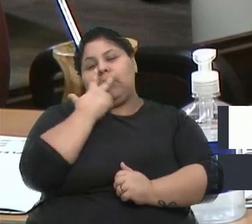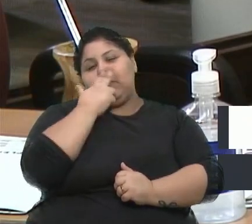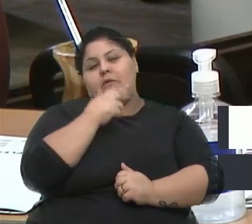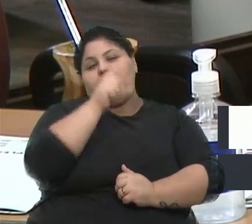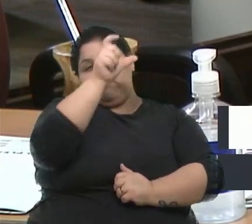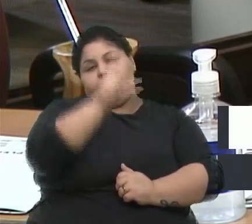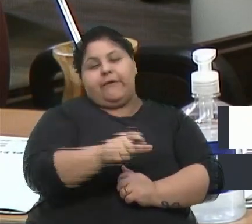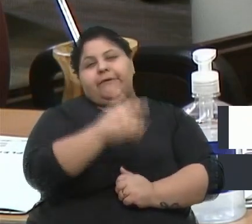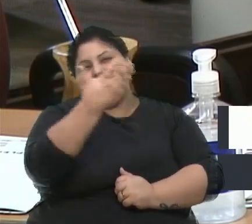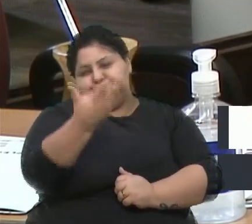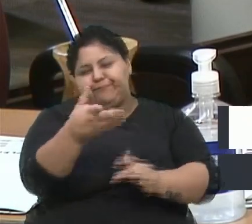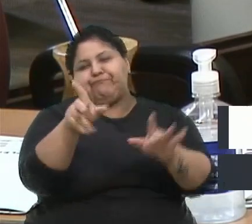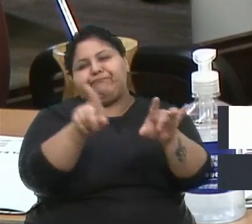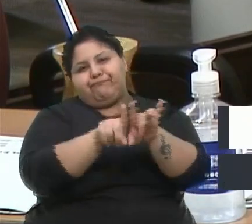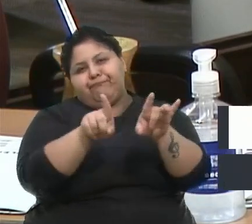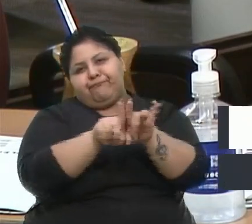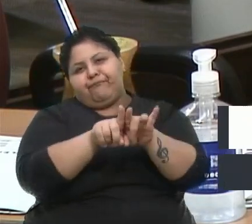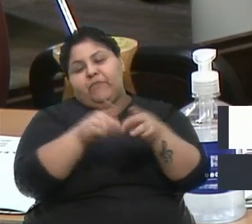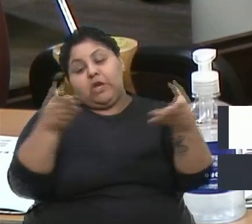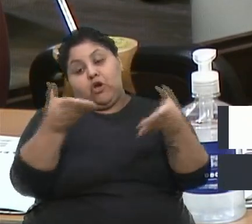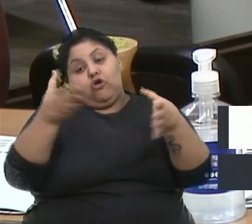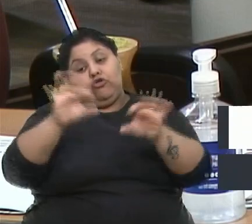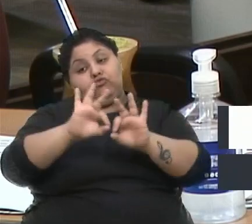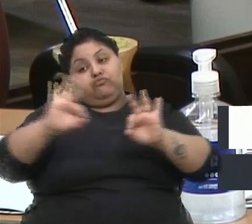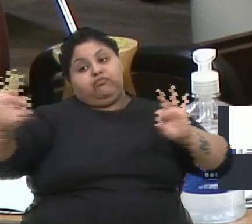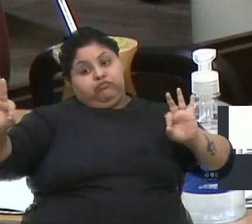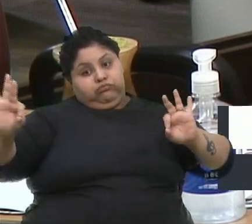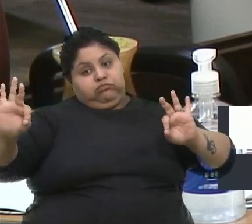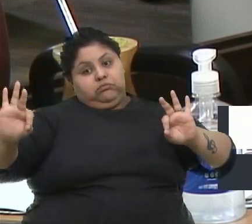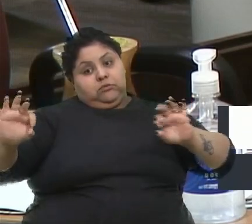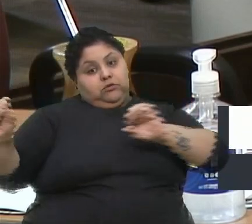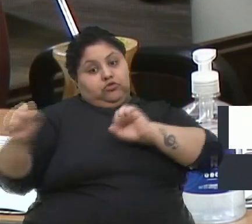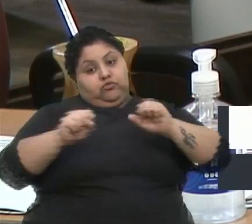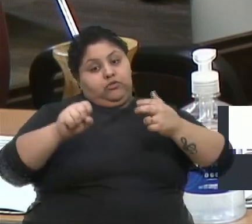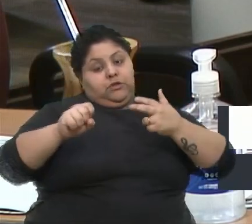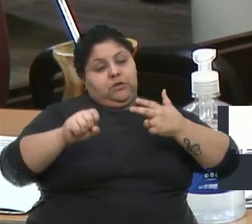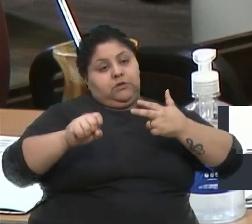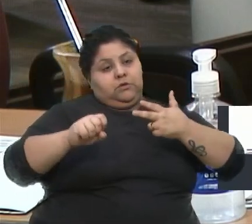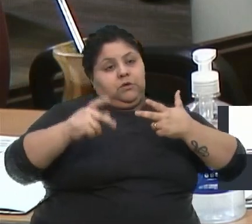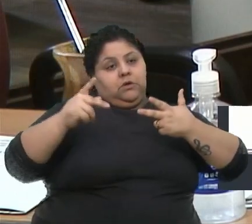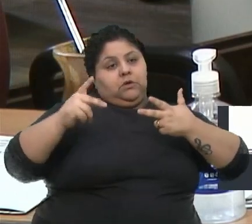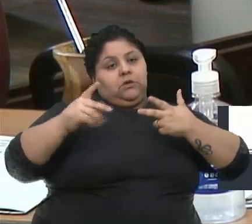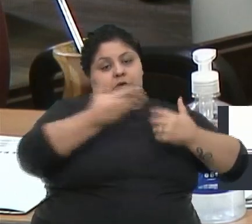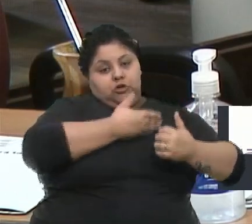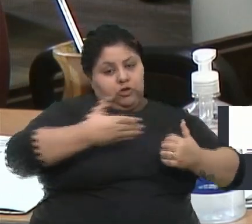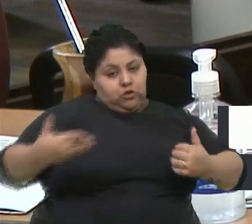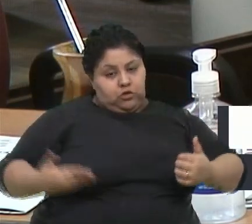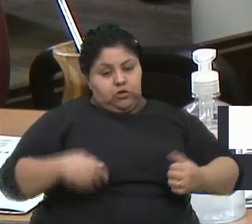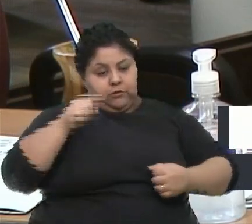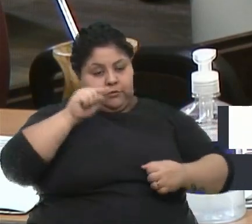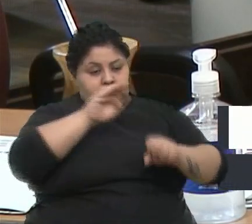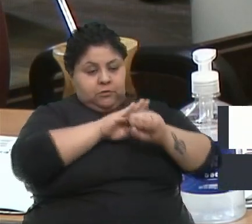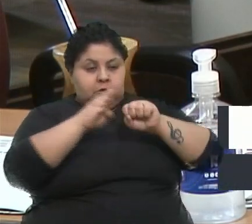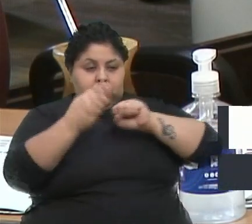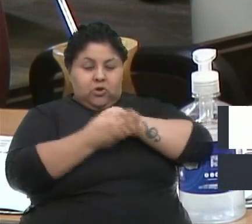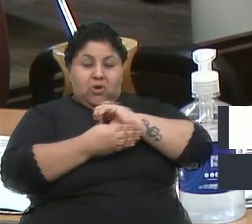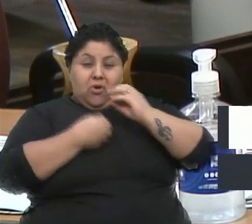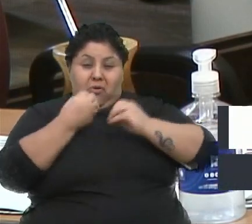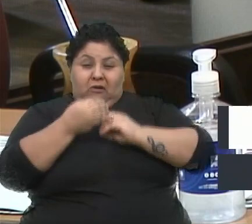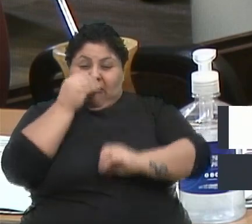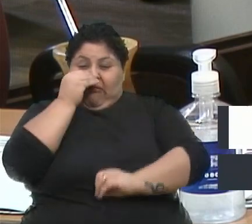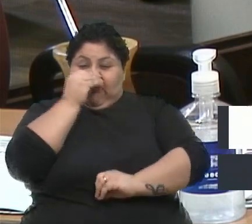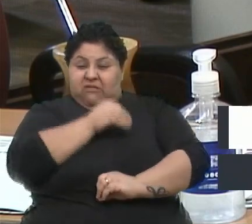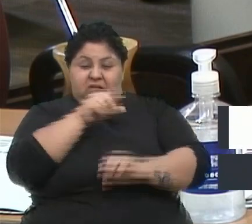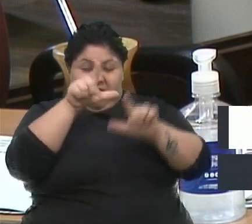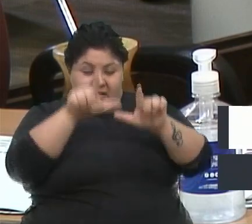representação, o olho, a extensão do poder público naquele bairro. Eles pontuaram muito ali de quanto ficou defasada essa área,